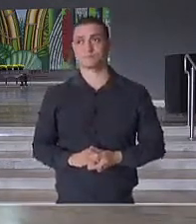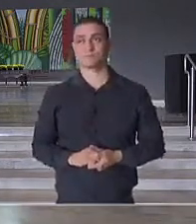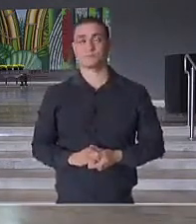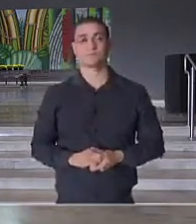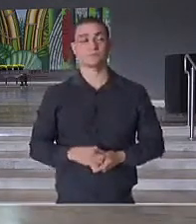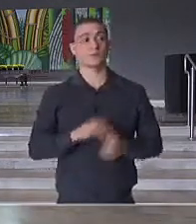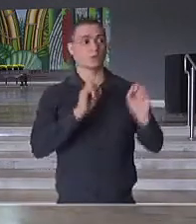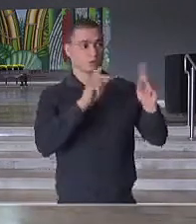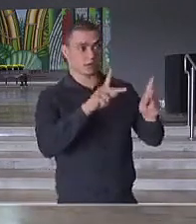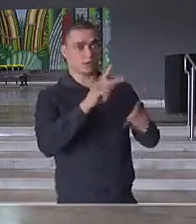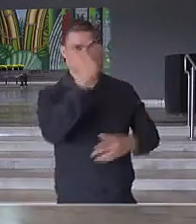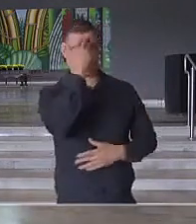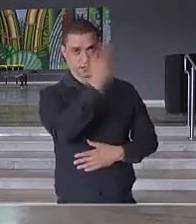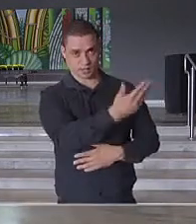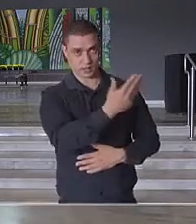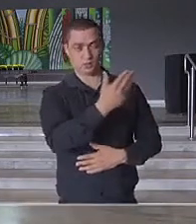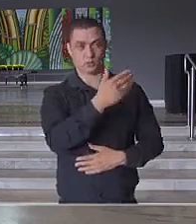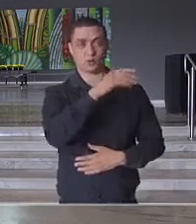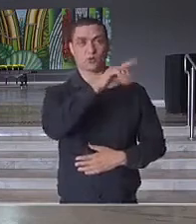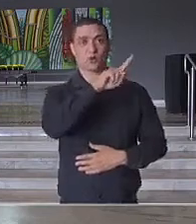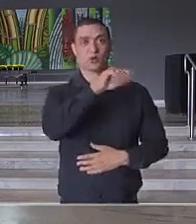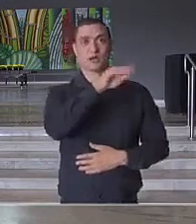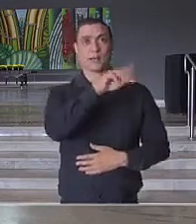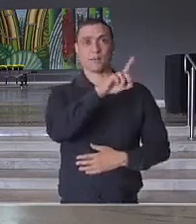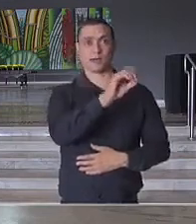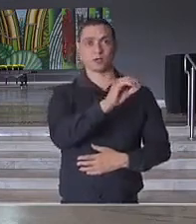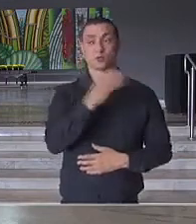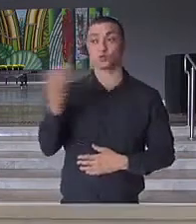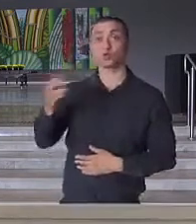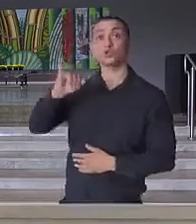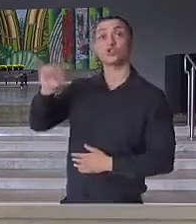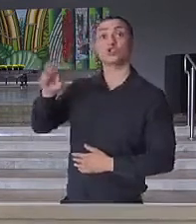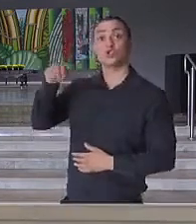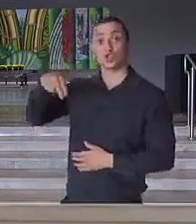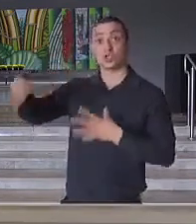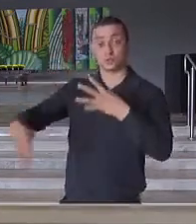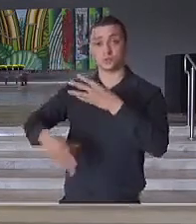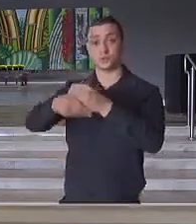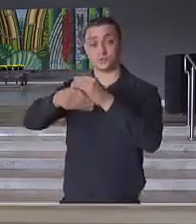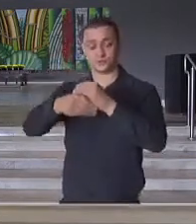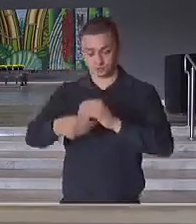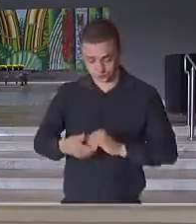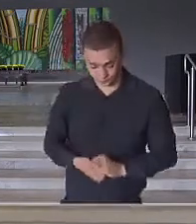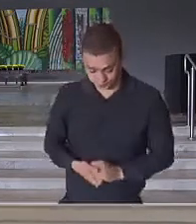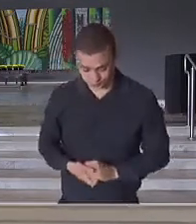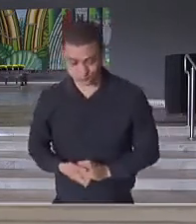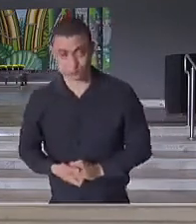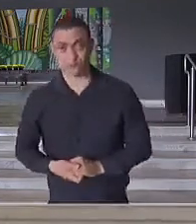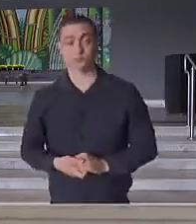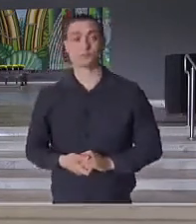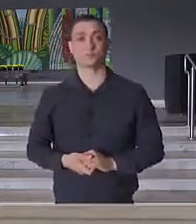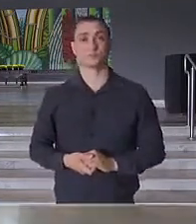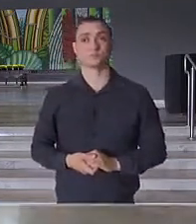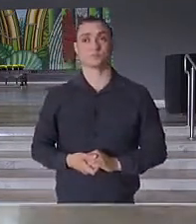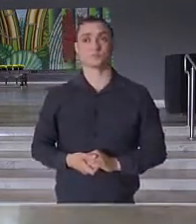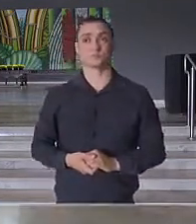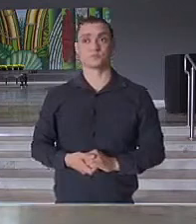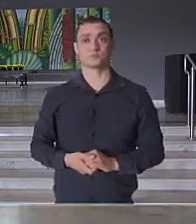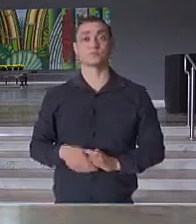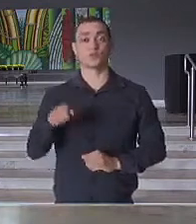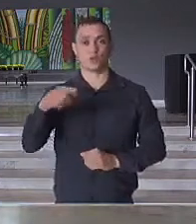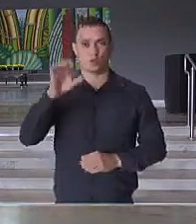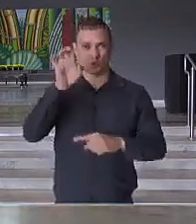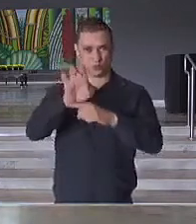Muito bem, muito obrigado, então, João Gabardo. Agora, Jean Gorenstein, sobre a segunda pergunta, número de vacinas. O Estado de